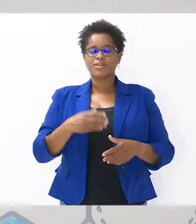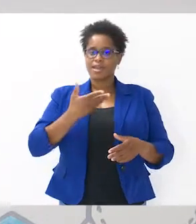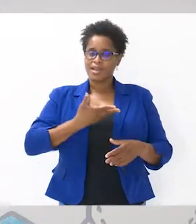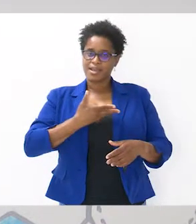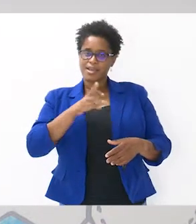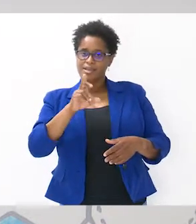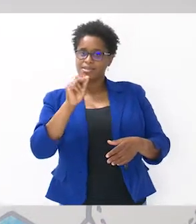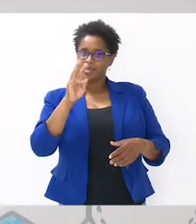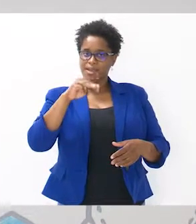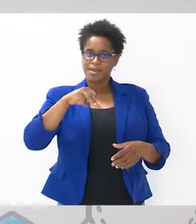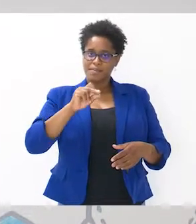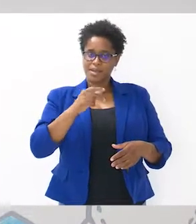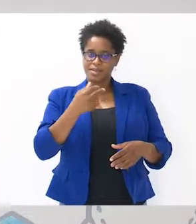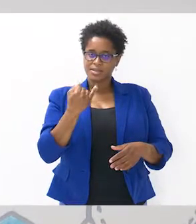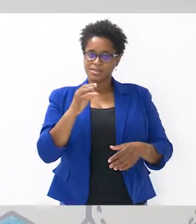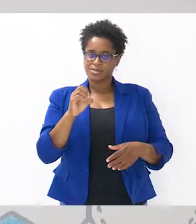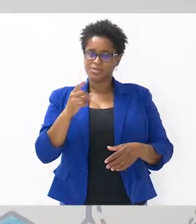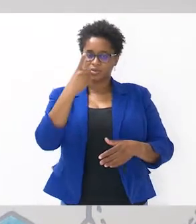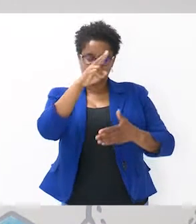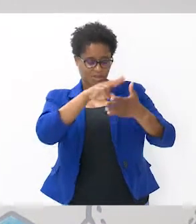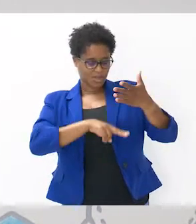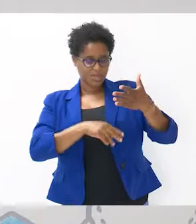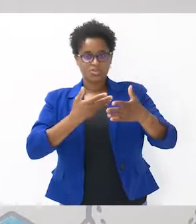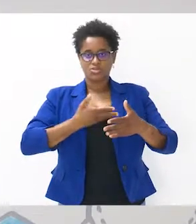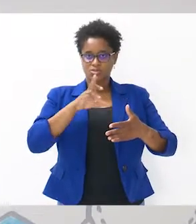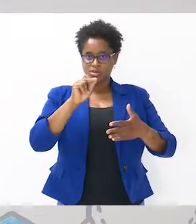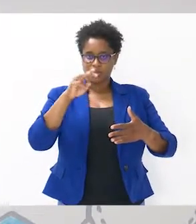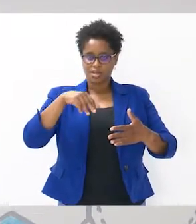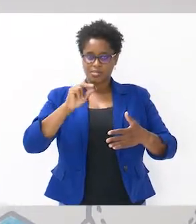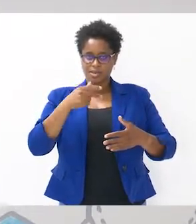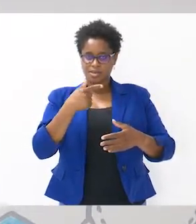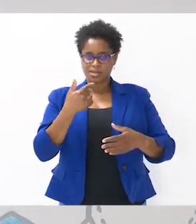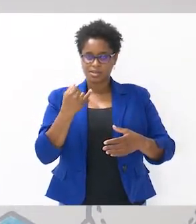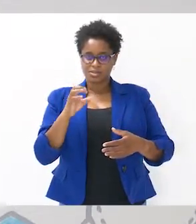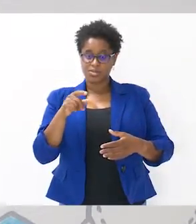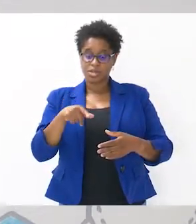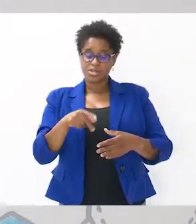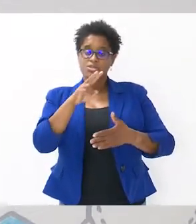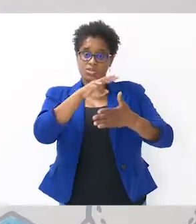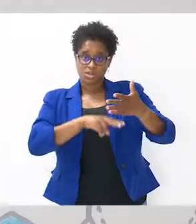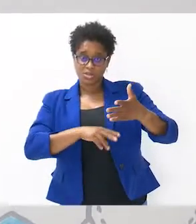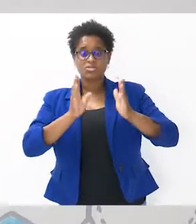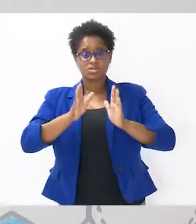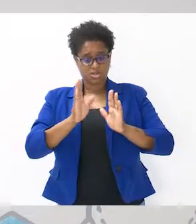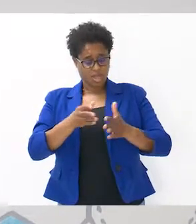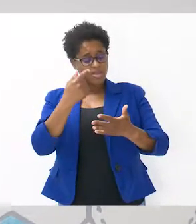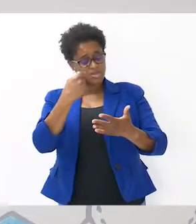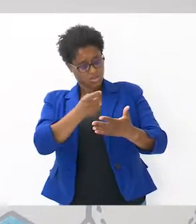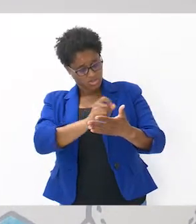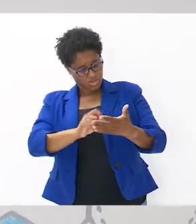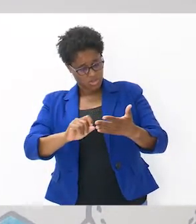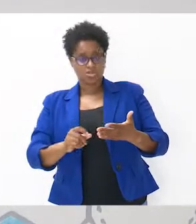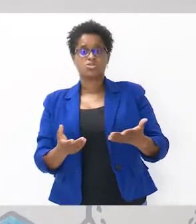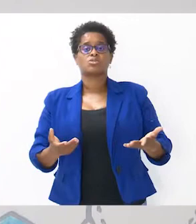dramático. De um texto dramático. Este texto está escrito